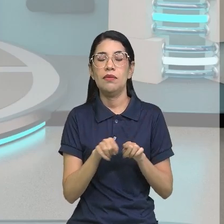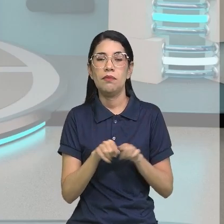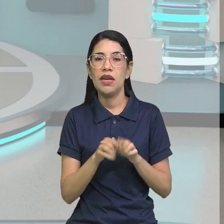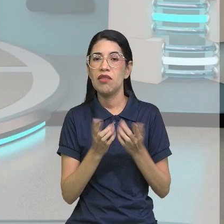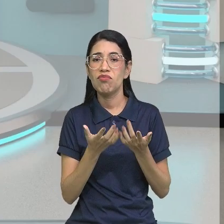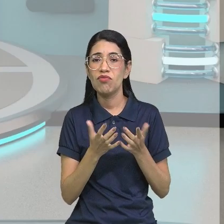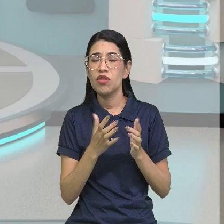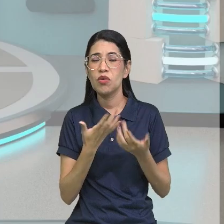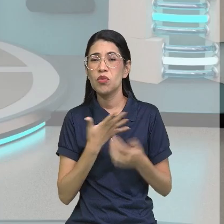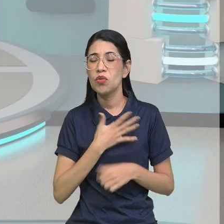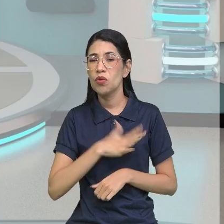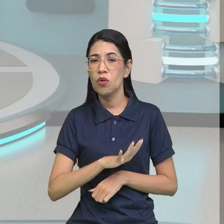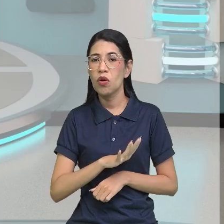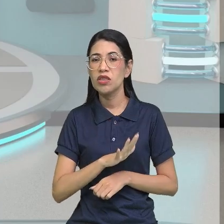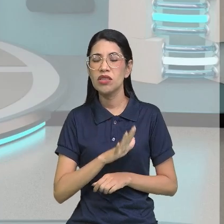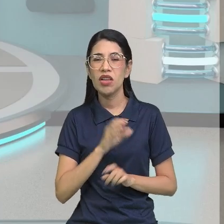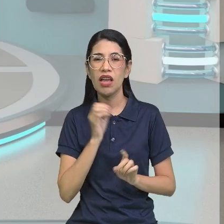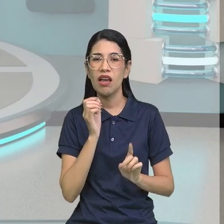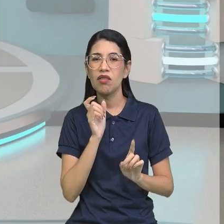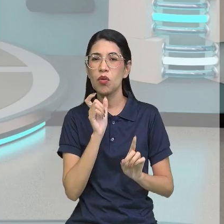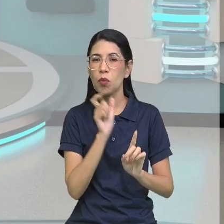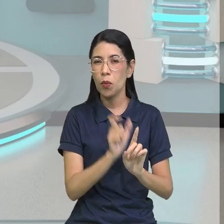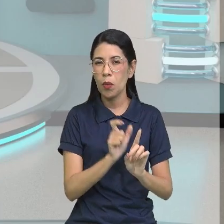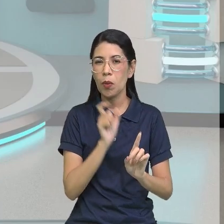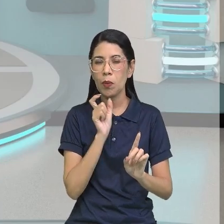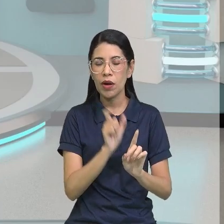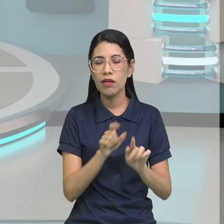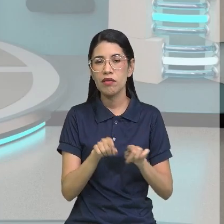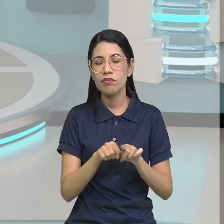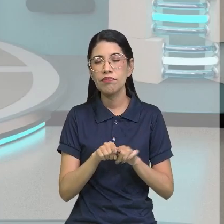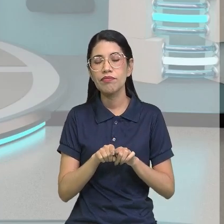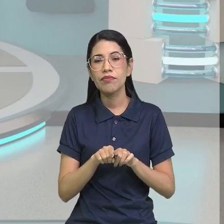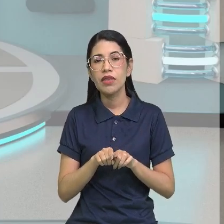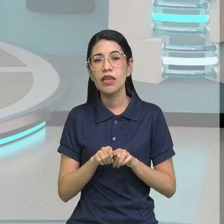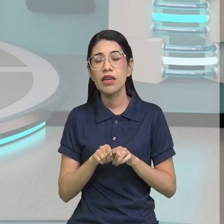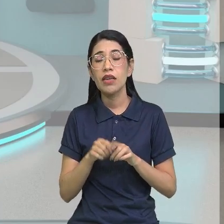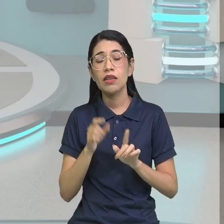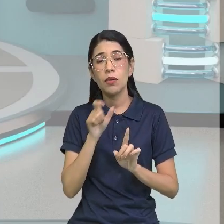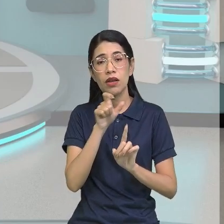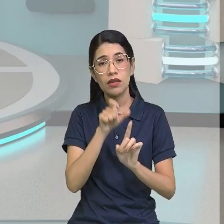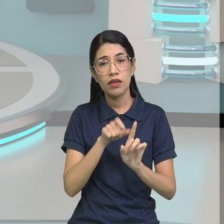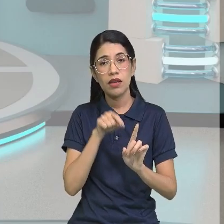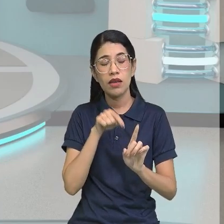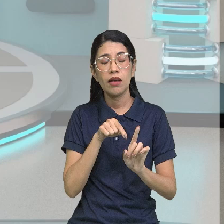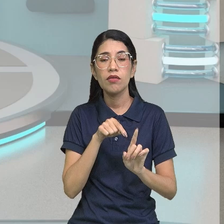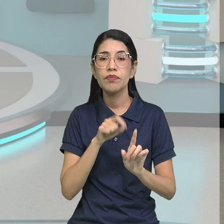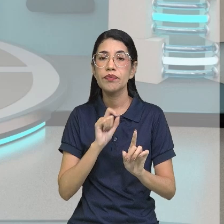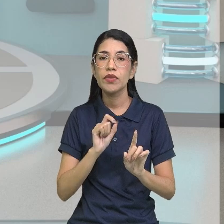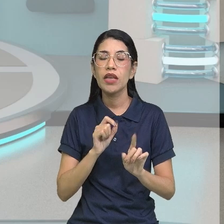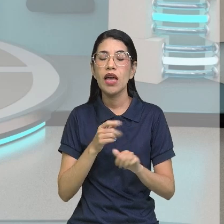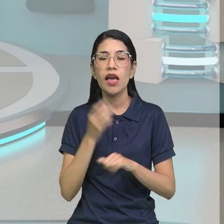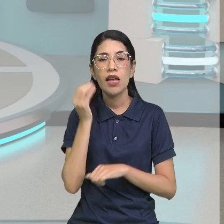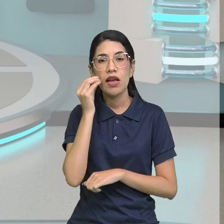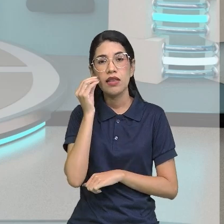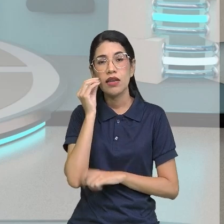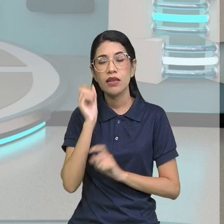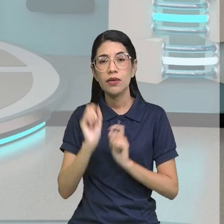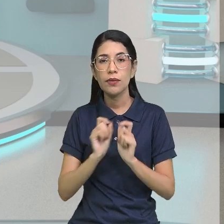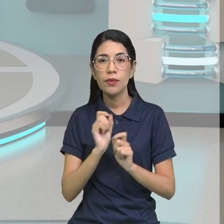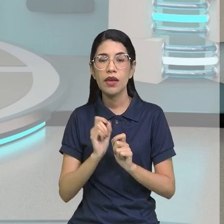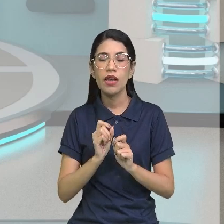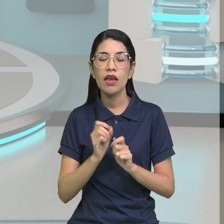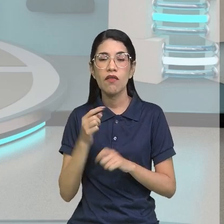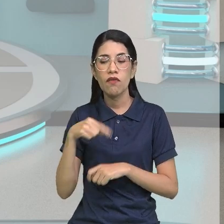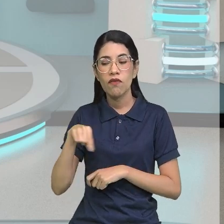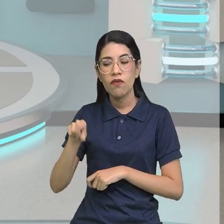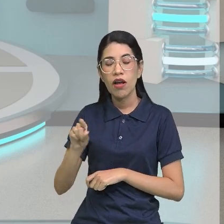não gosta dela e a trata muito mal. E aí nós vamos ter Macabeia ali buscando uma